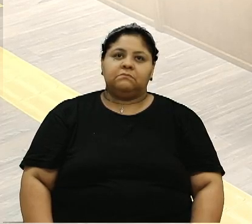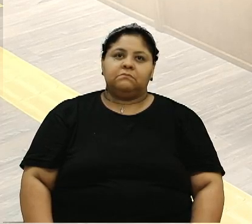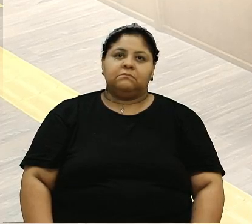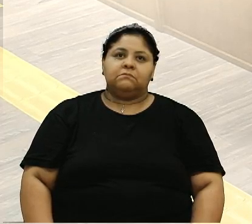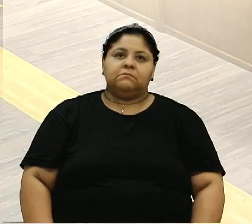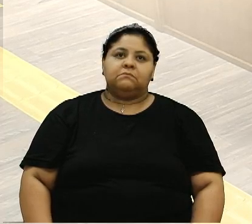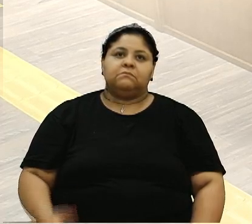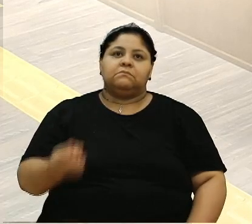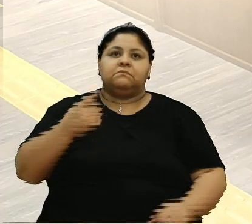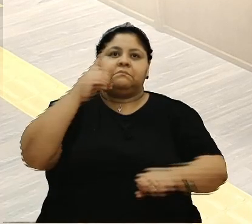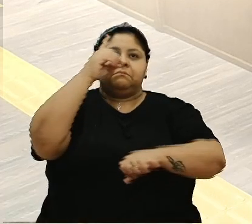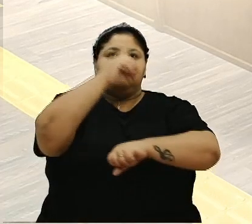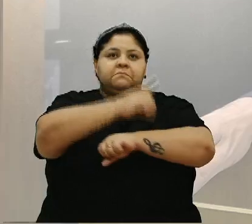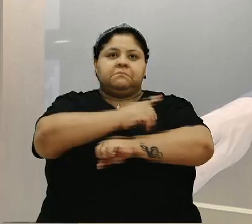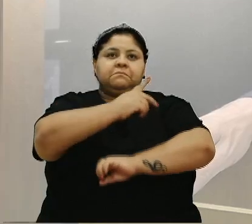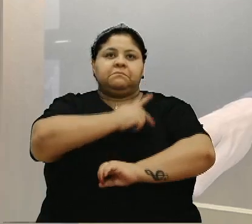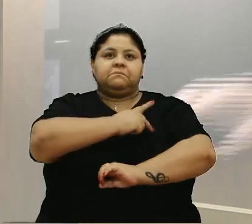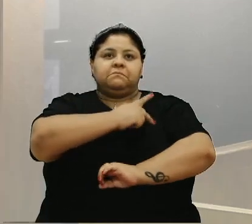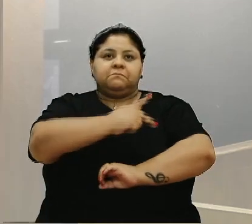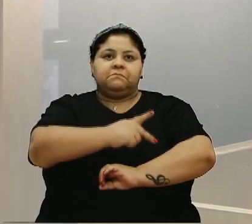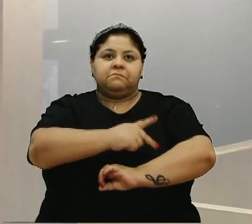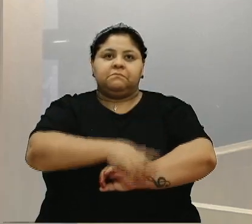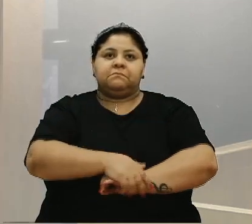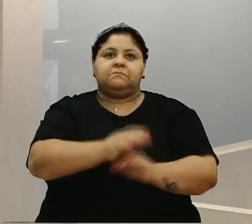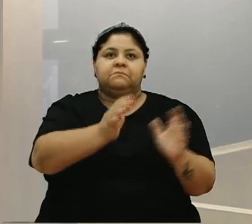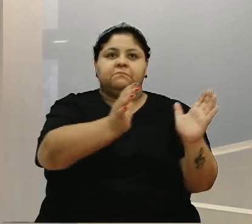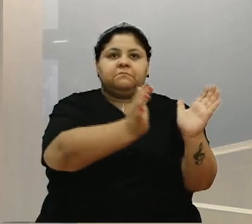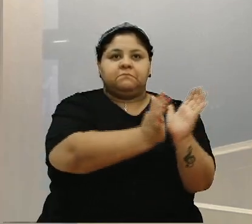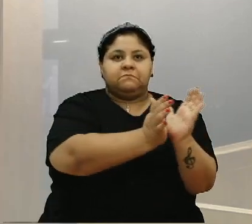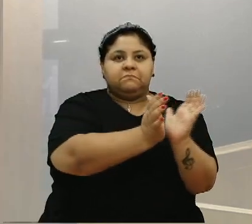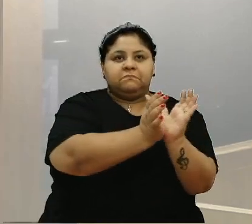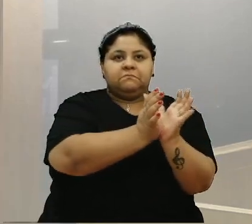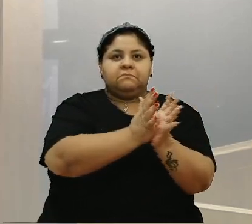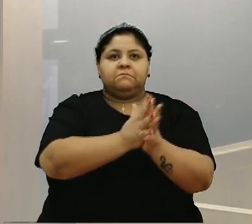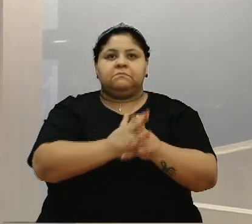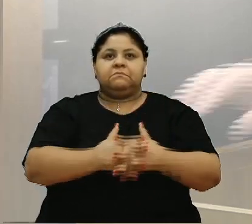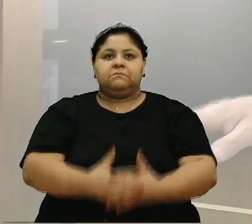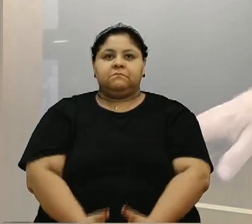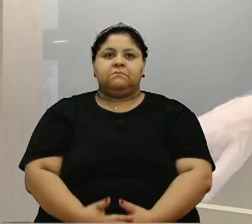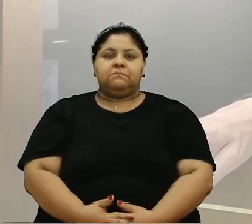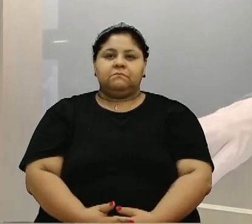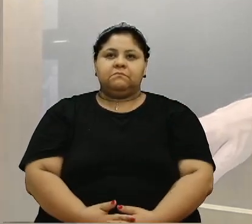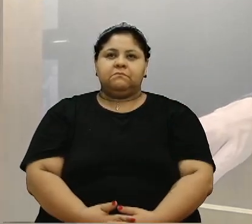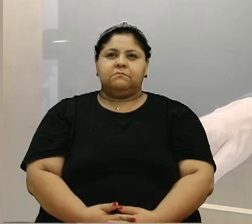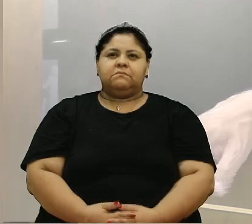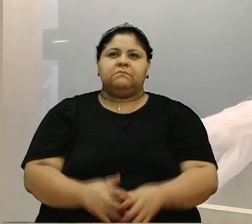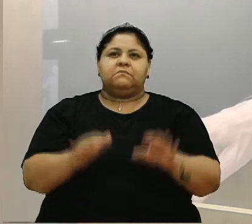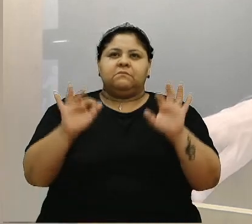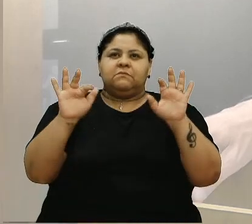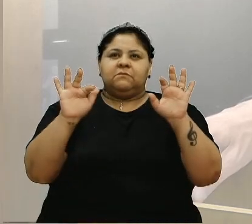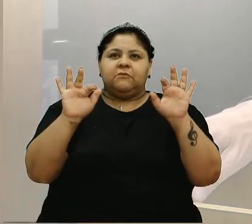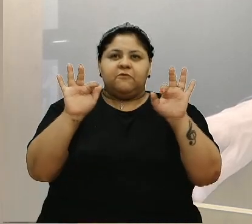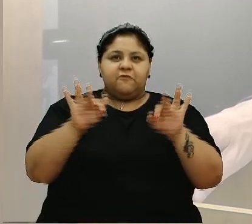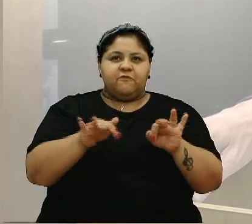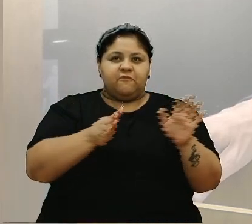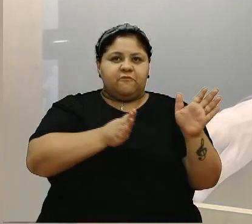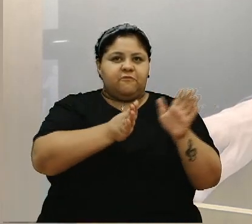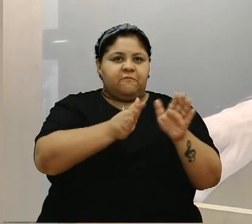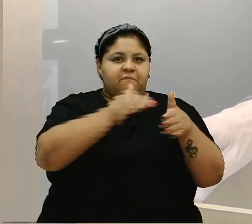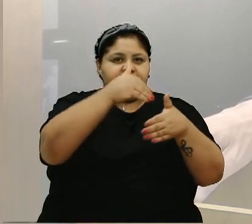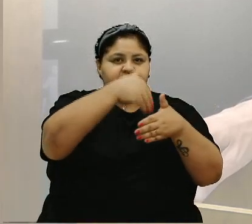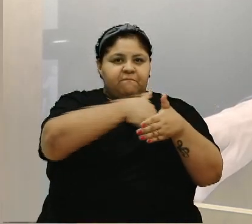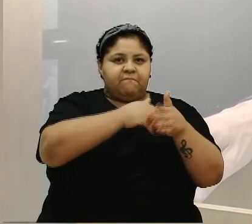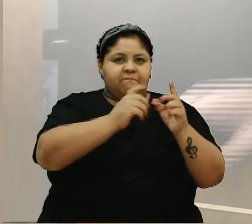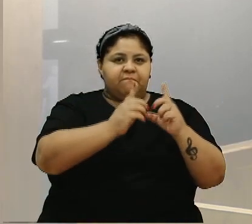Bom dia, presidente, bom dia, colegas. Acabou um pleito eleitoral, a